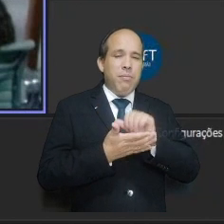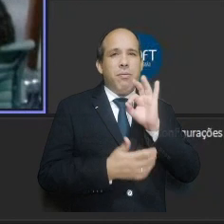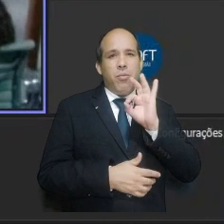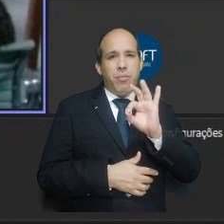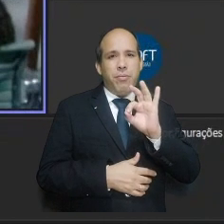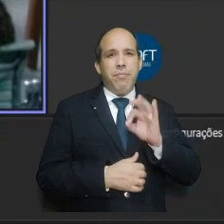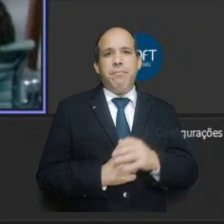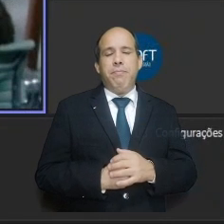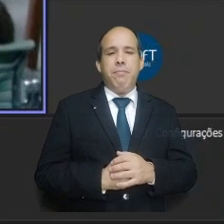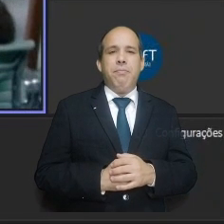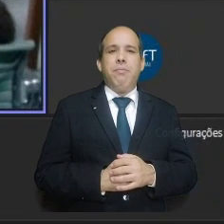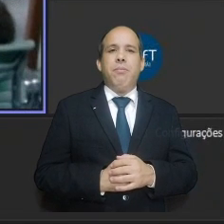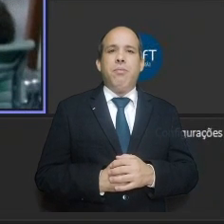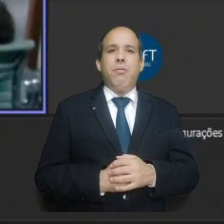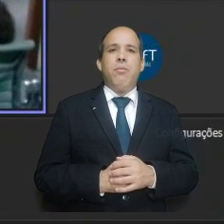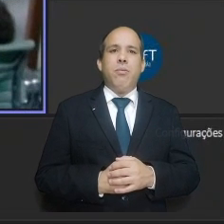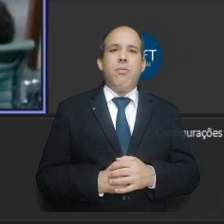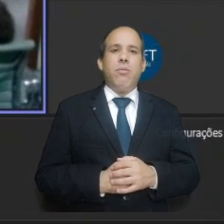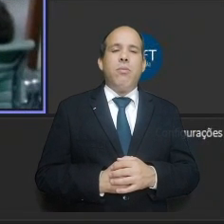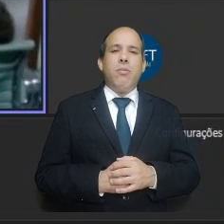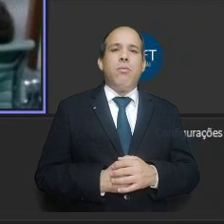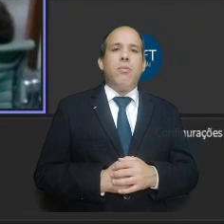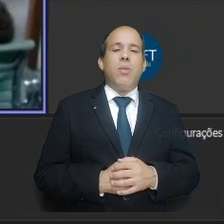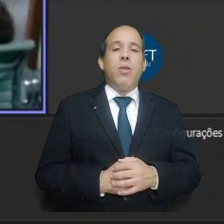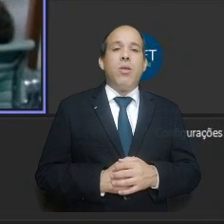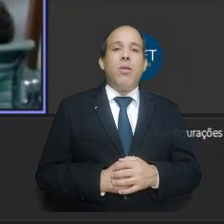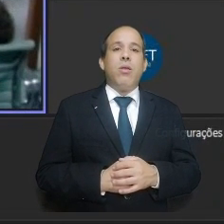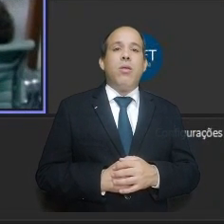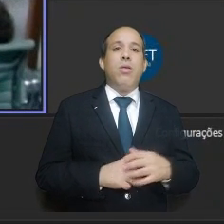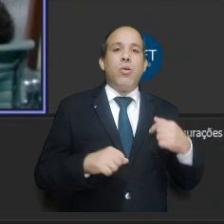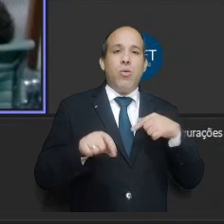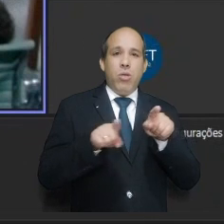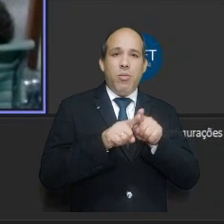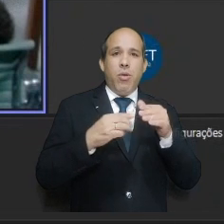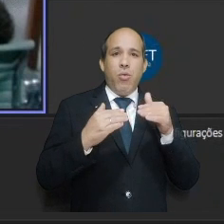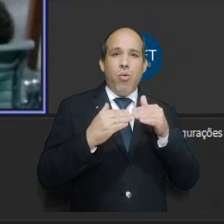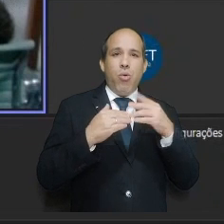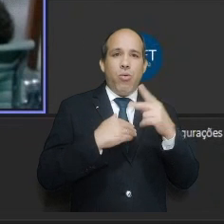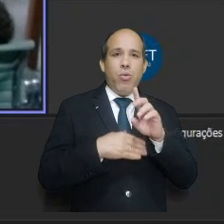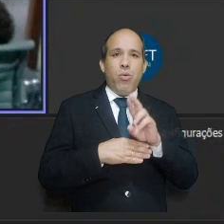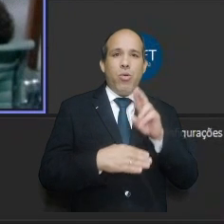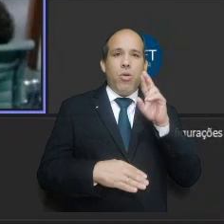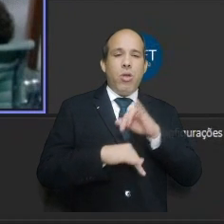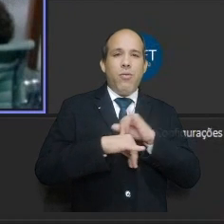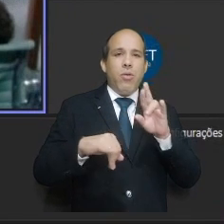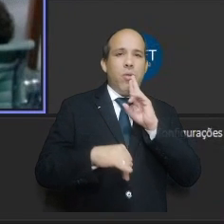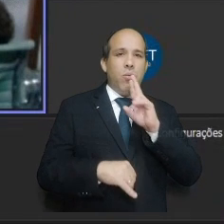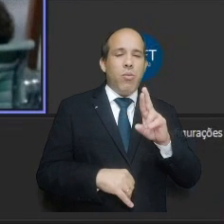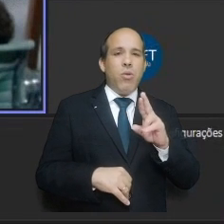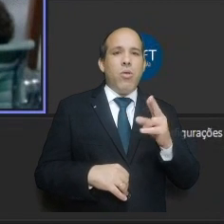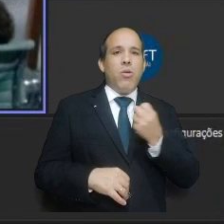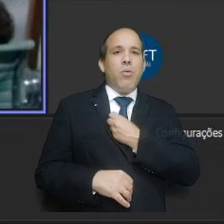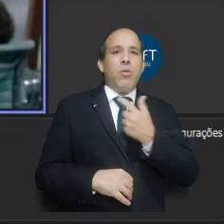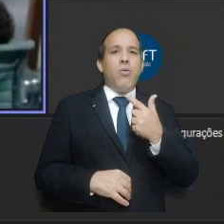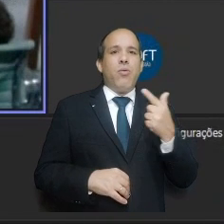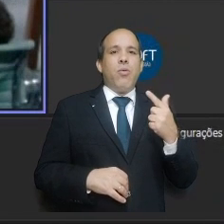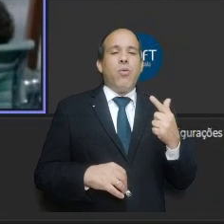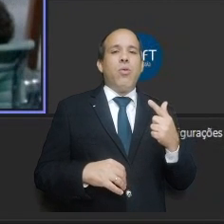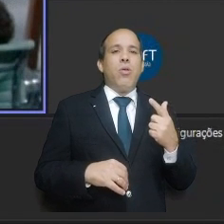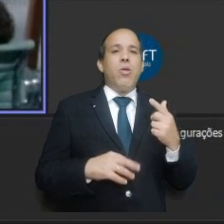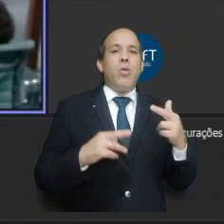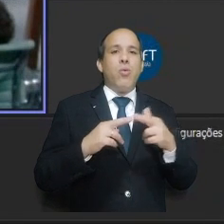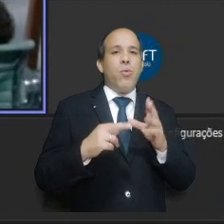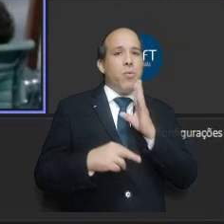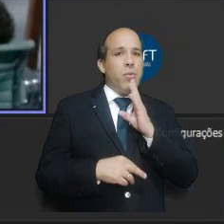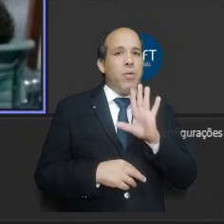o resultado. Tá, perfeito. Obrigado. Tá bom. Desembargador de aulas, no processo 22 acompanha, eu também acompanho, proclamo o resultado, processo